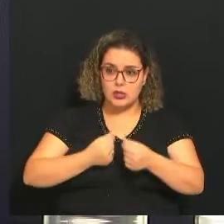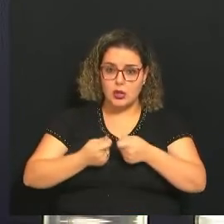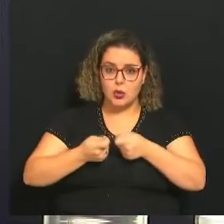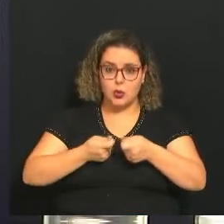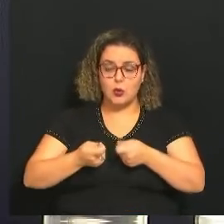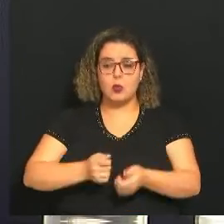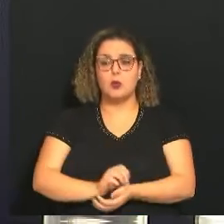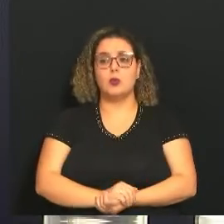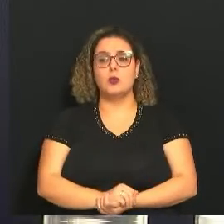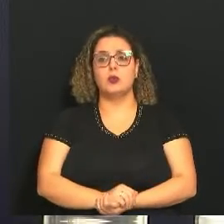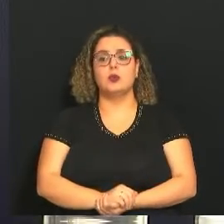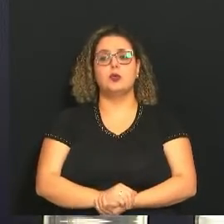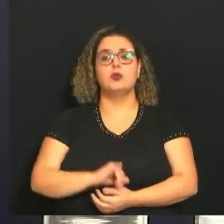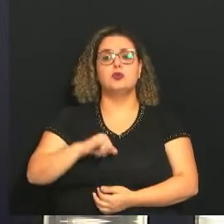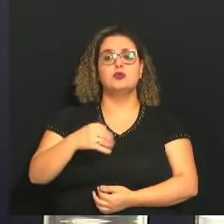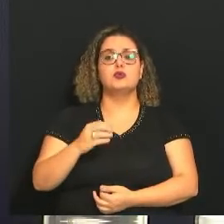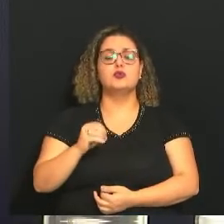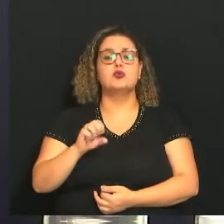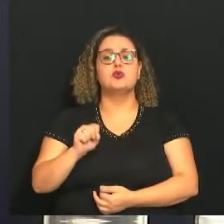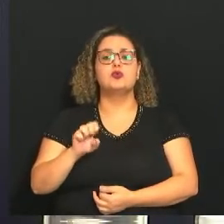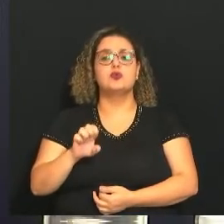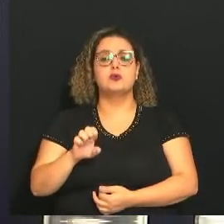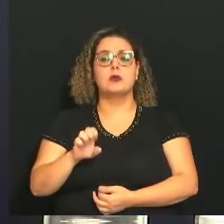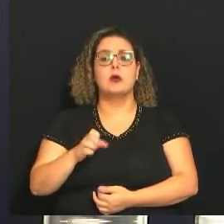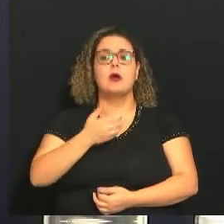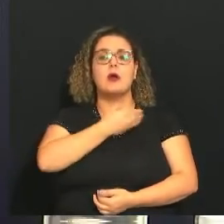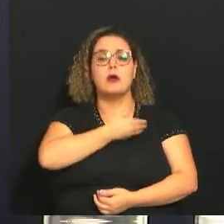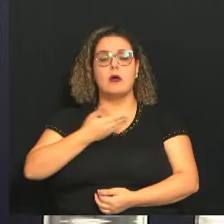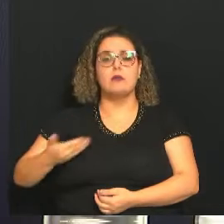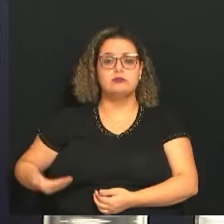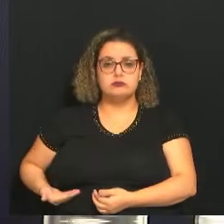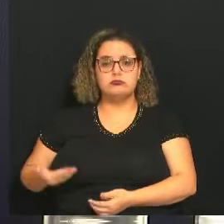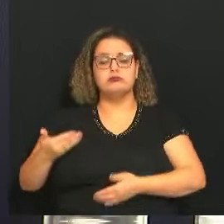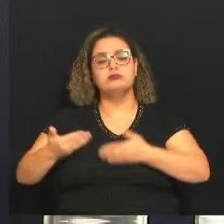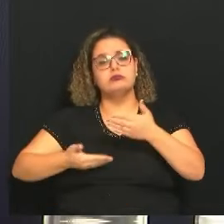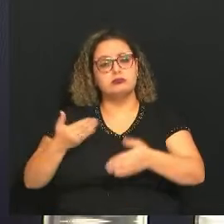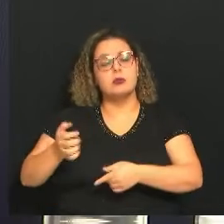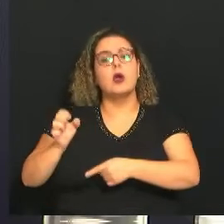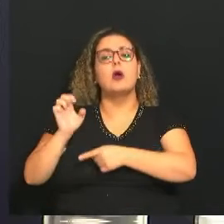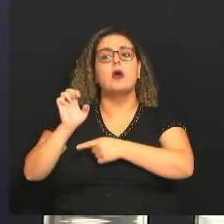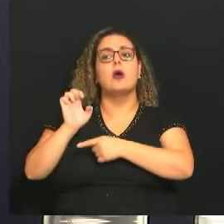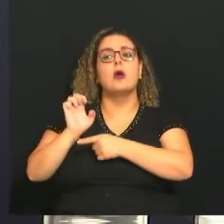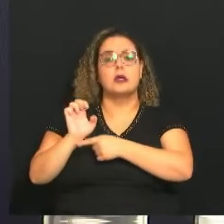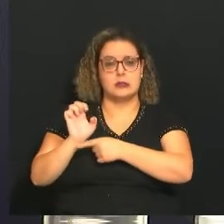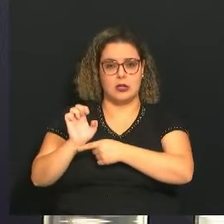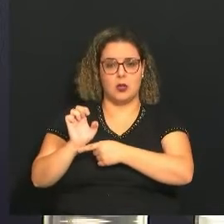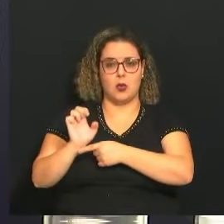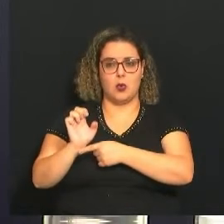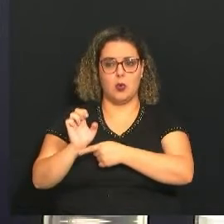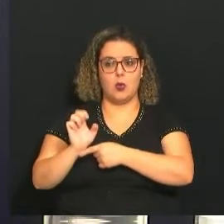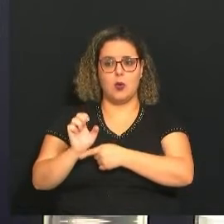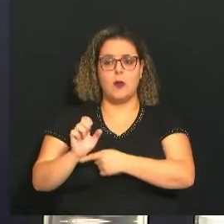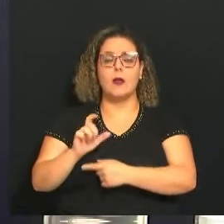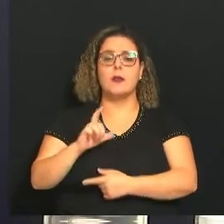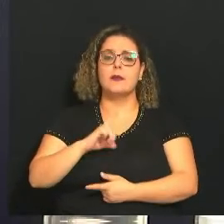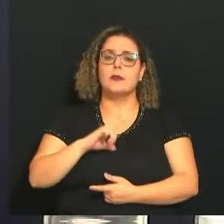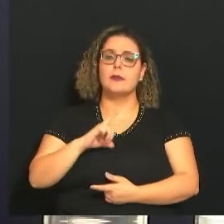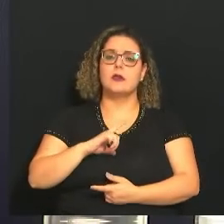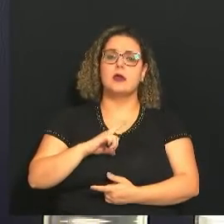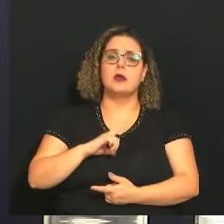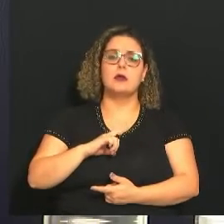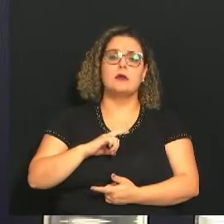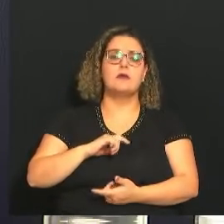Pio Romeira, que é funcionário público estadual. Ambos têm bastante acúmulo na pauta